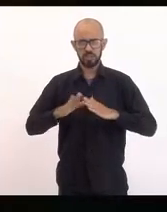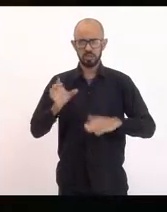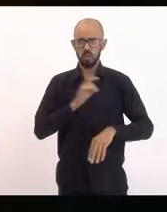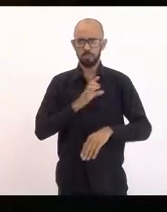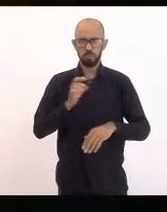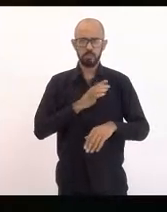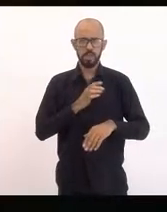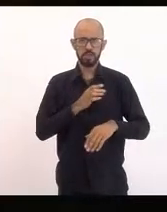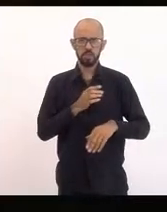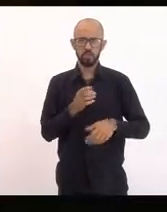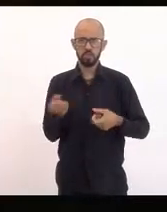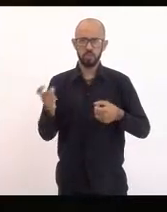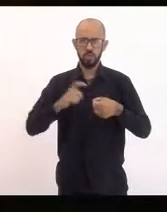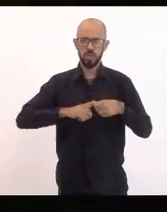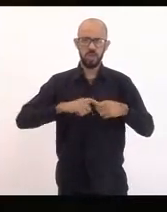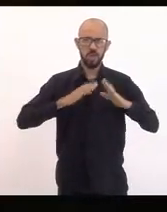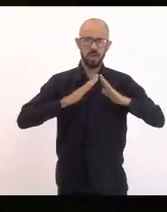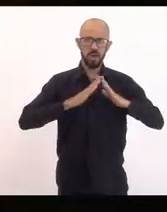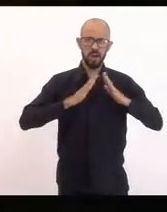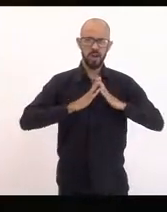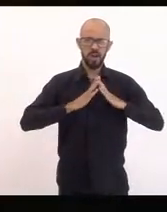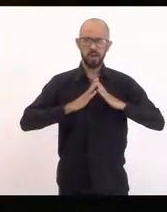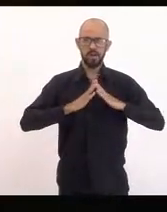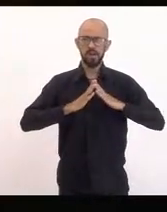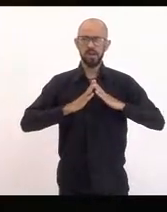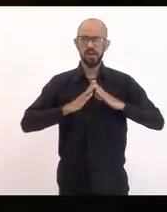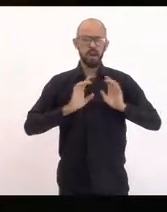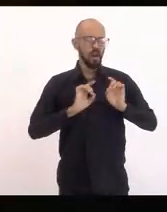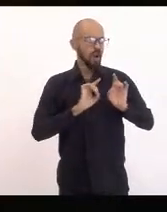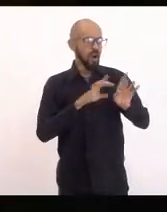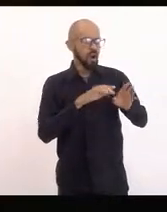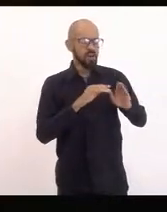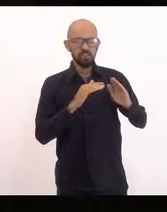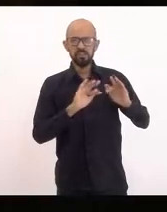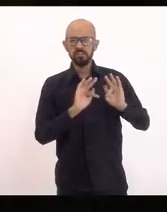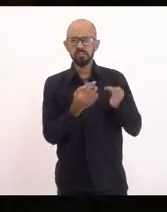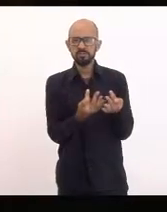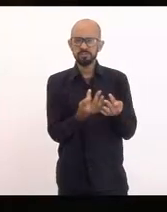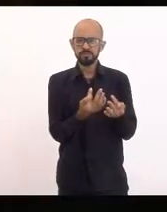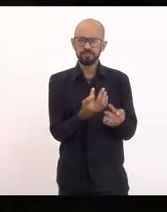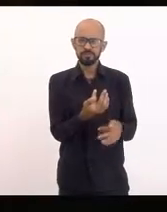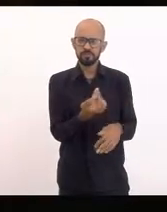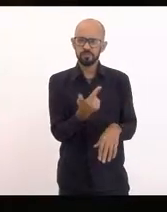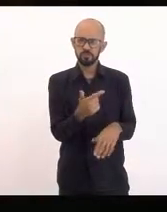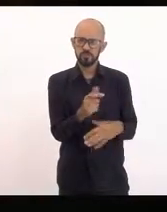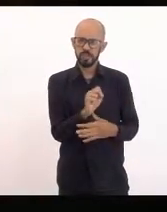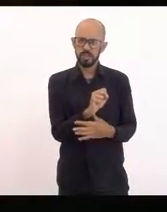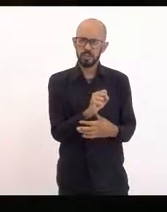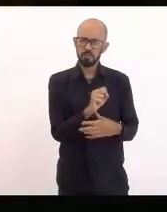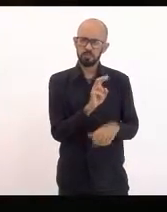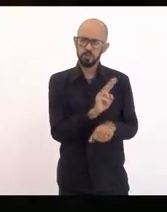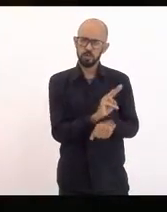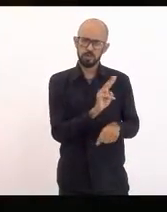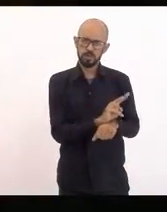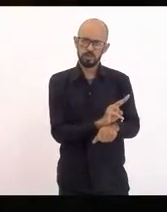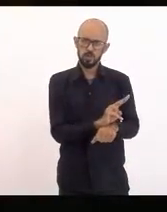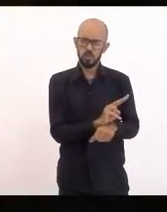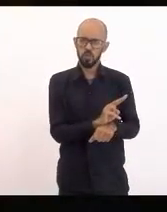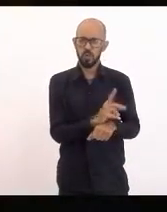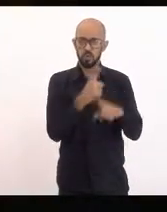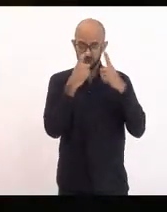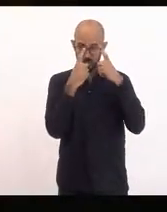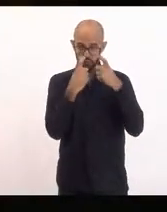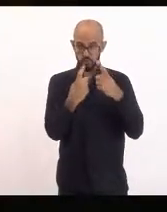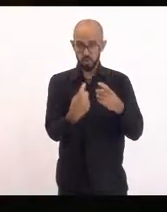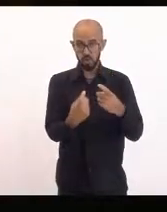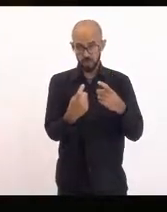voltar para casa e deixar a sua família desprotegida diante de um processo de violência urbana que temos